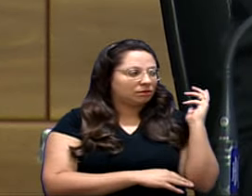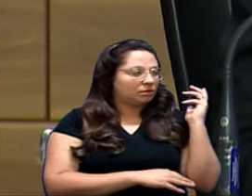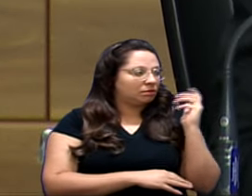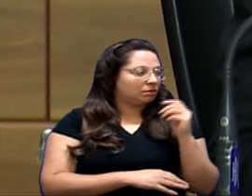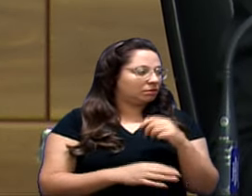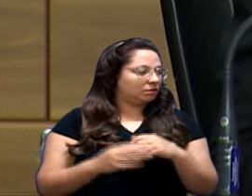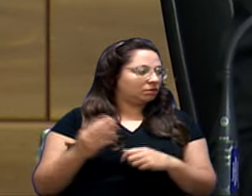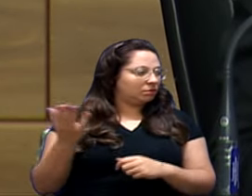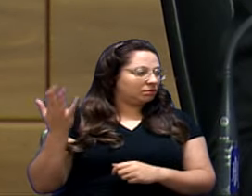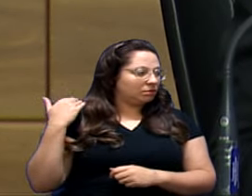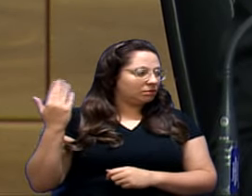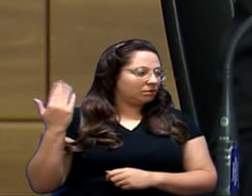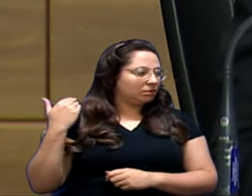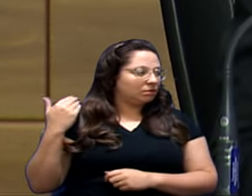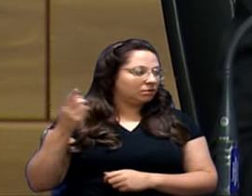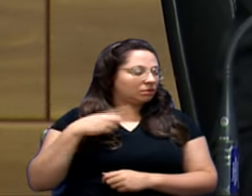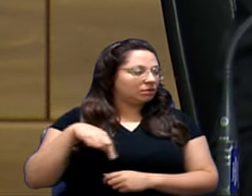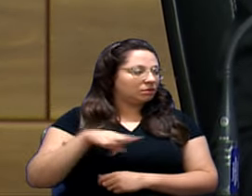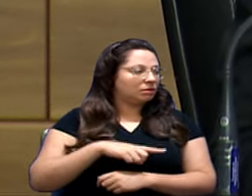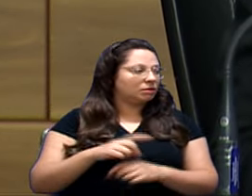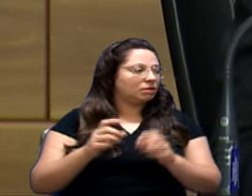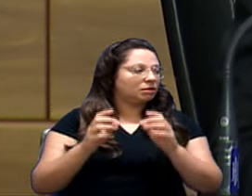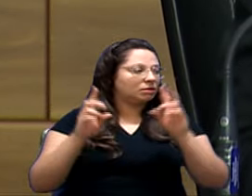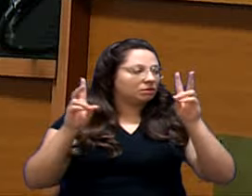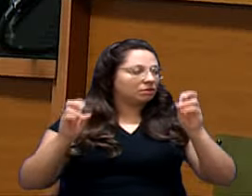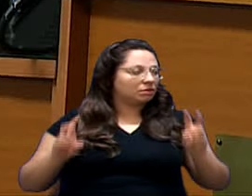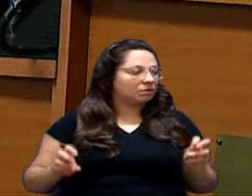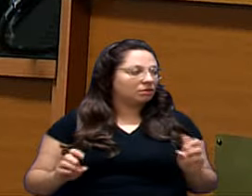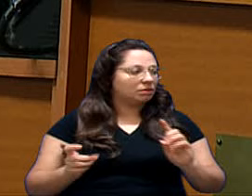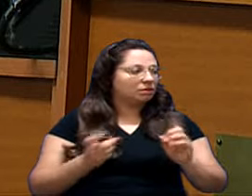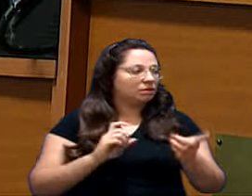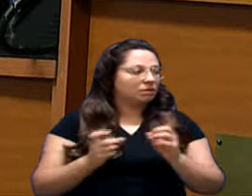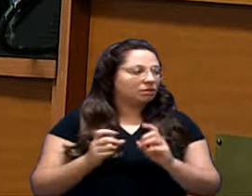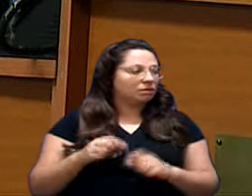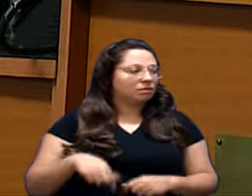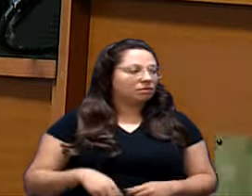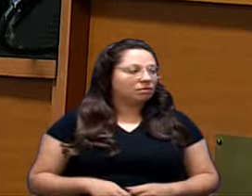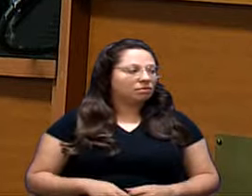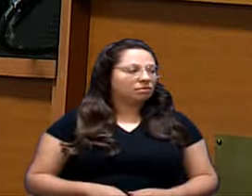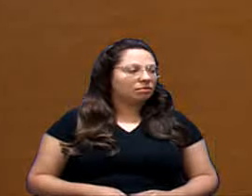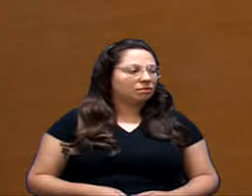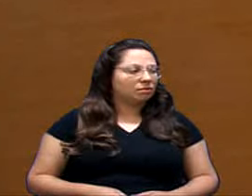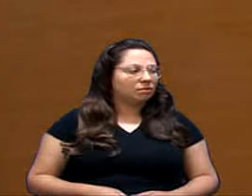desde então a gente vem discutindo esses temas e vão trazer algumas coisas importantes para